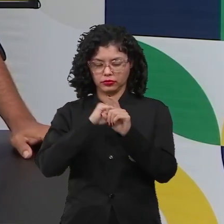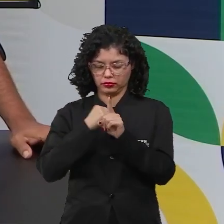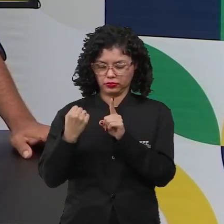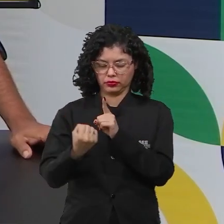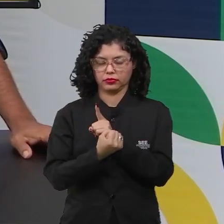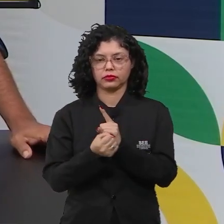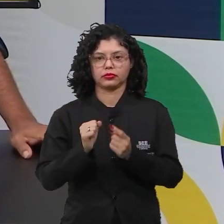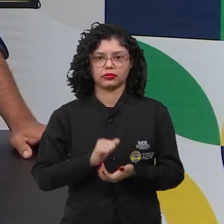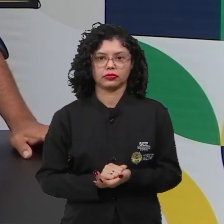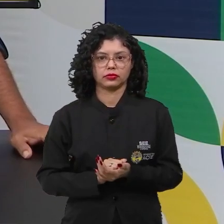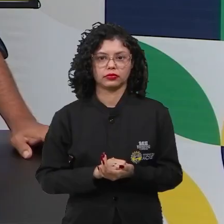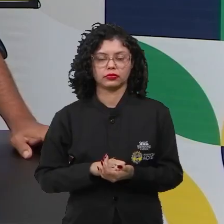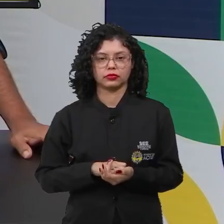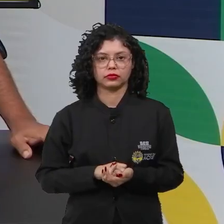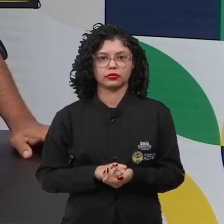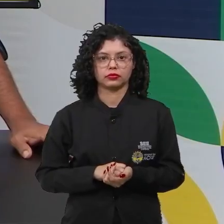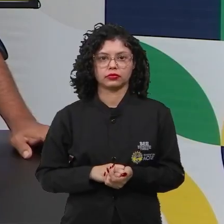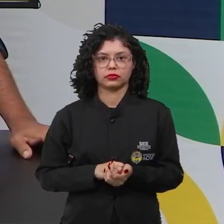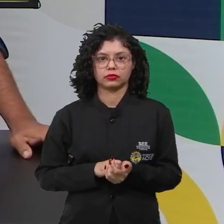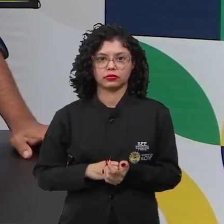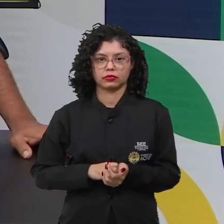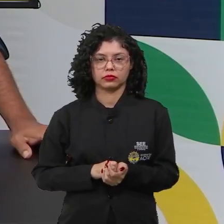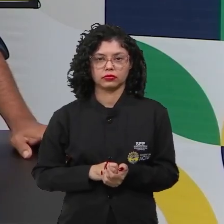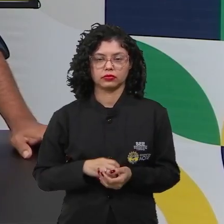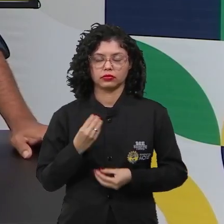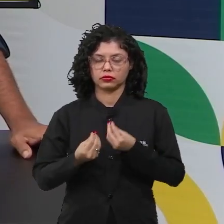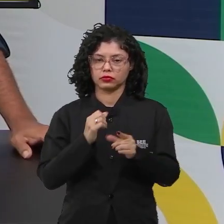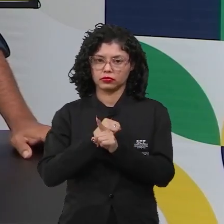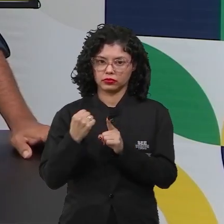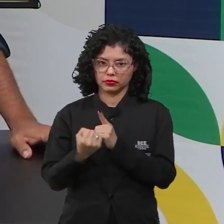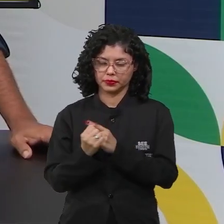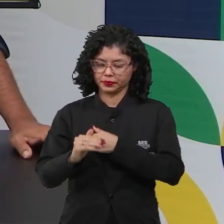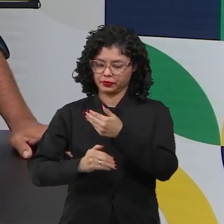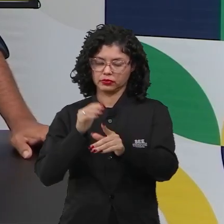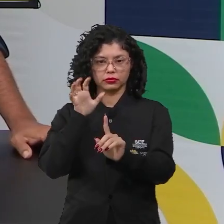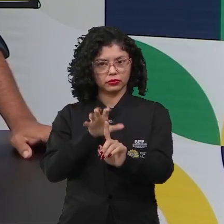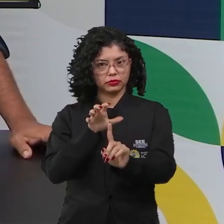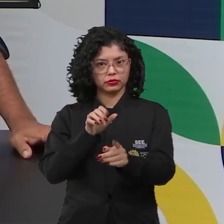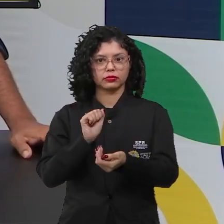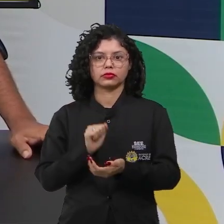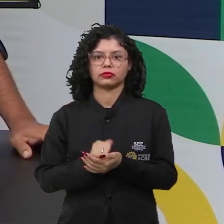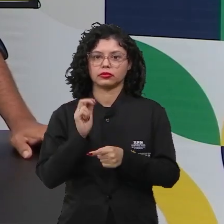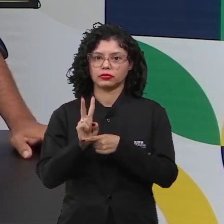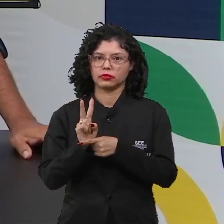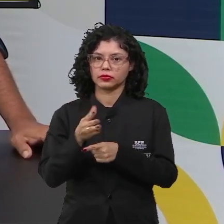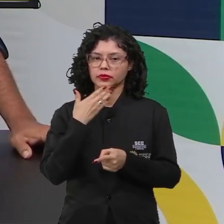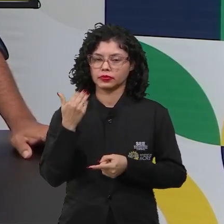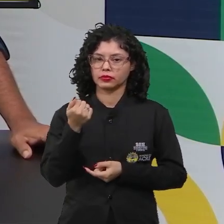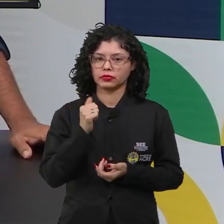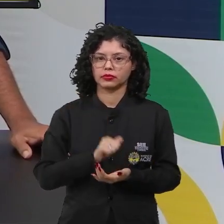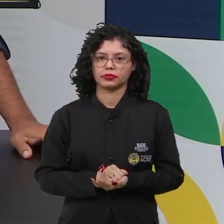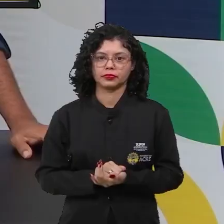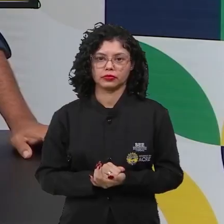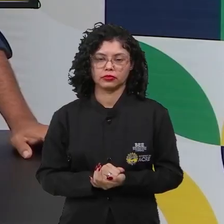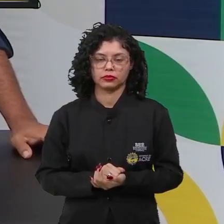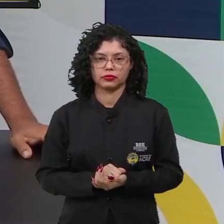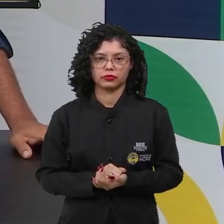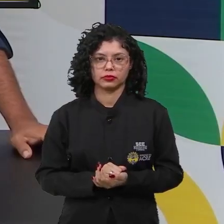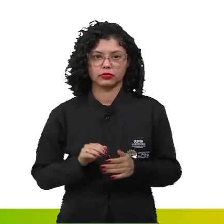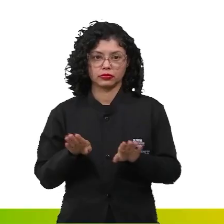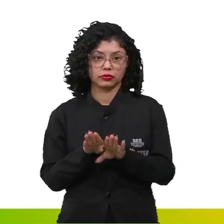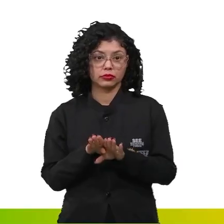sociedade vive, né, como a sociedade se desenvolve, como a gente pode influenciar, contribuir para o aprimoramento social. Okay? Então